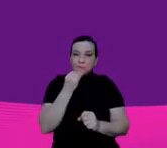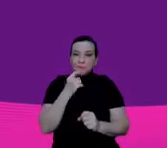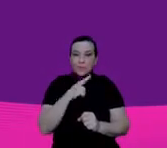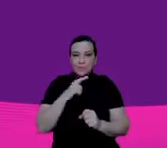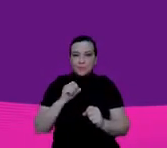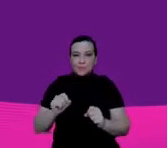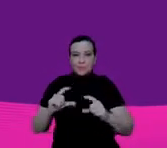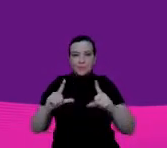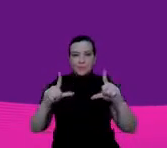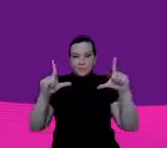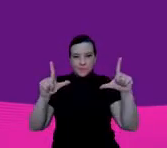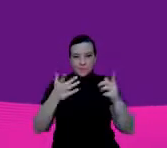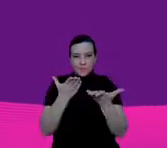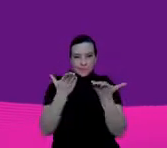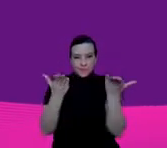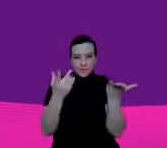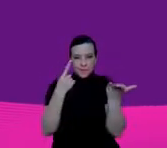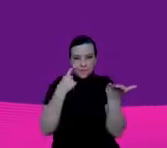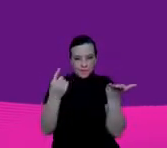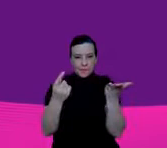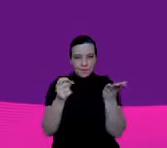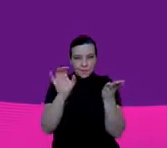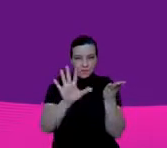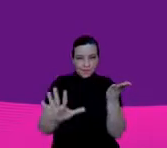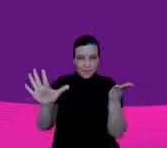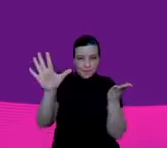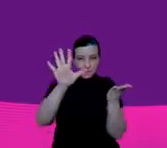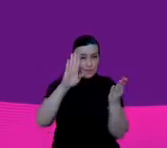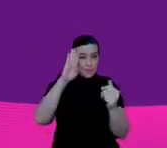proteína principal envolvida na gênese da doença de